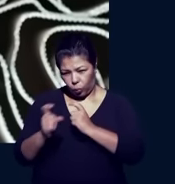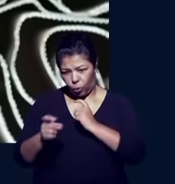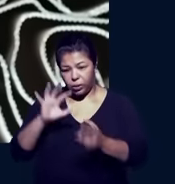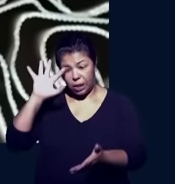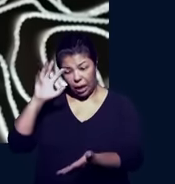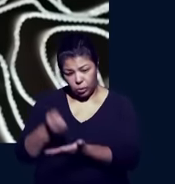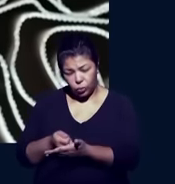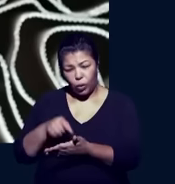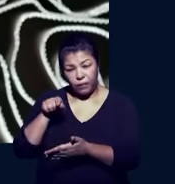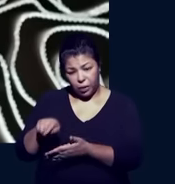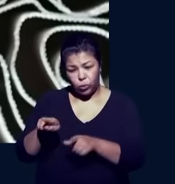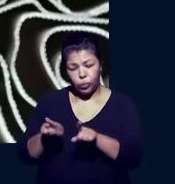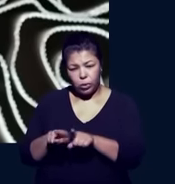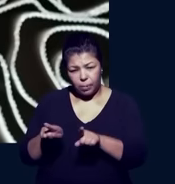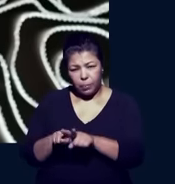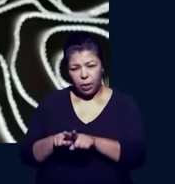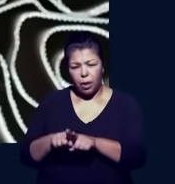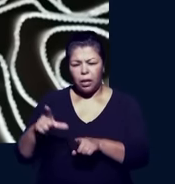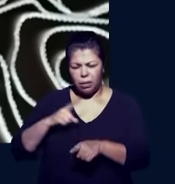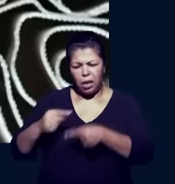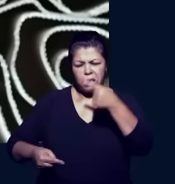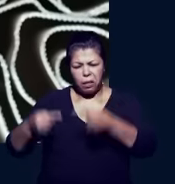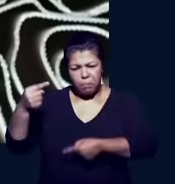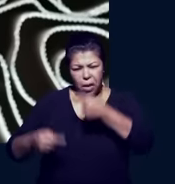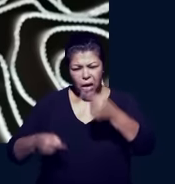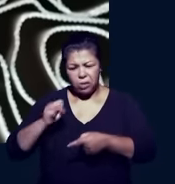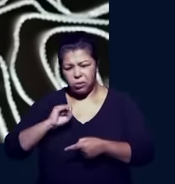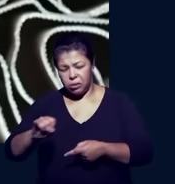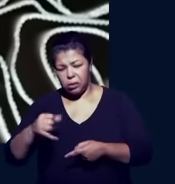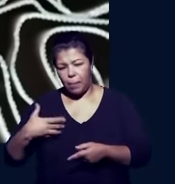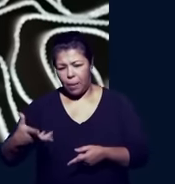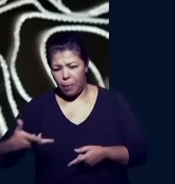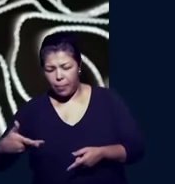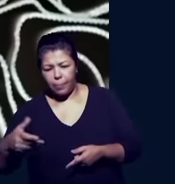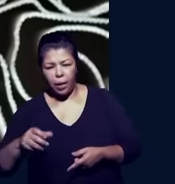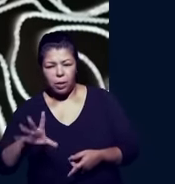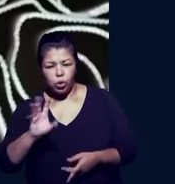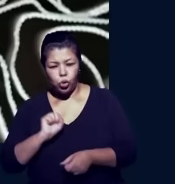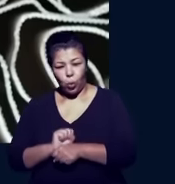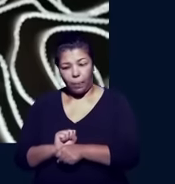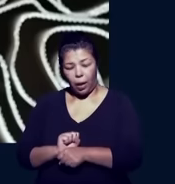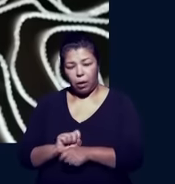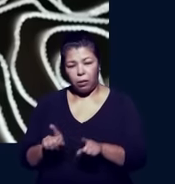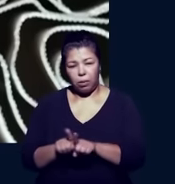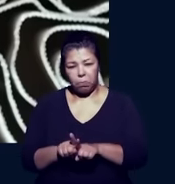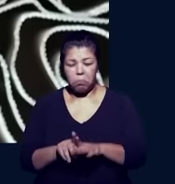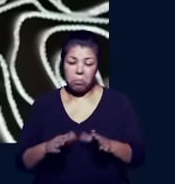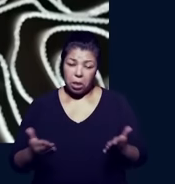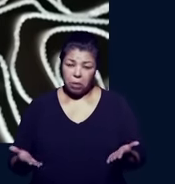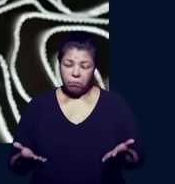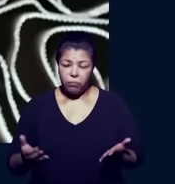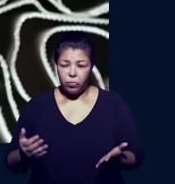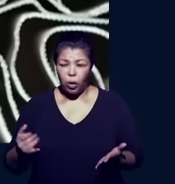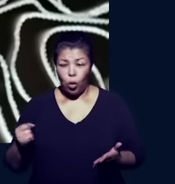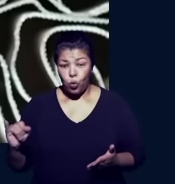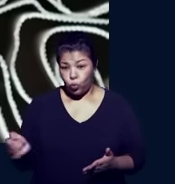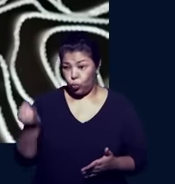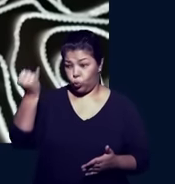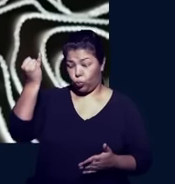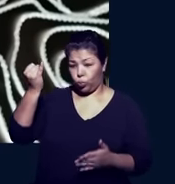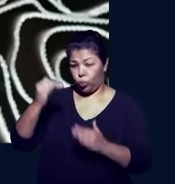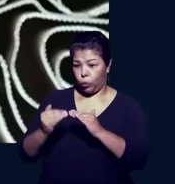tem um debate o mercado se questiona devia acelerar não deveria a inflação aqui no Brasil ela tá muito benigna e o juro Real tá muito alto